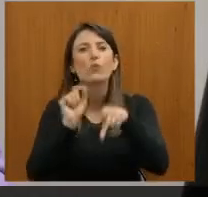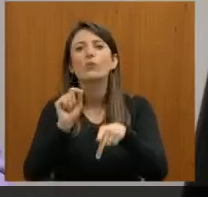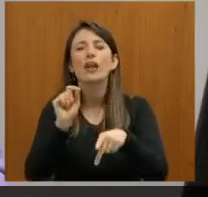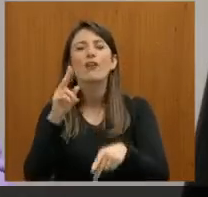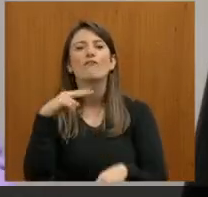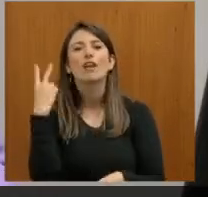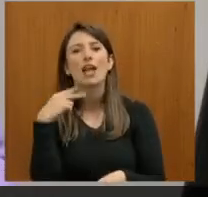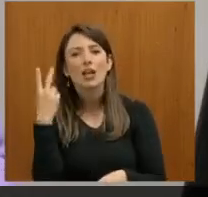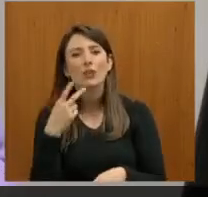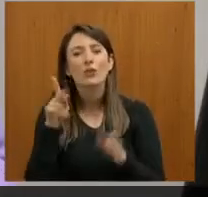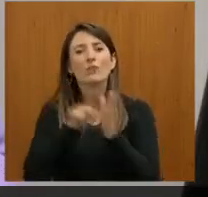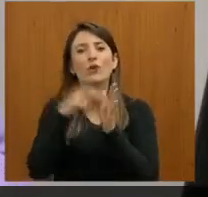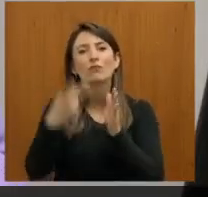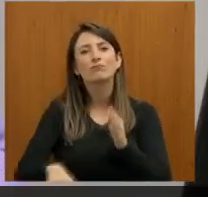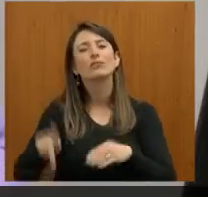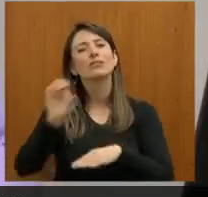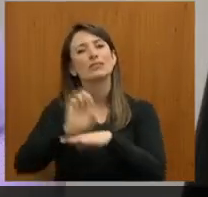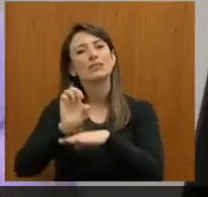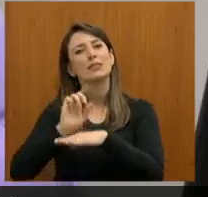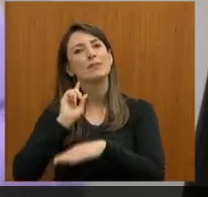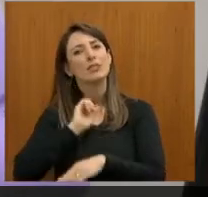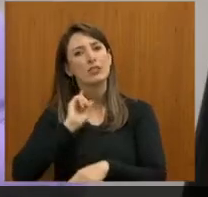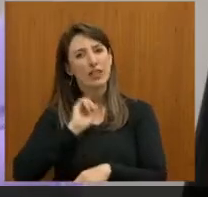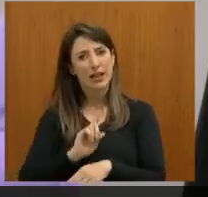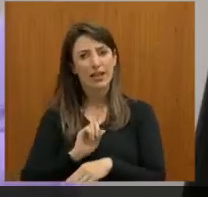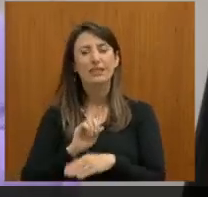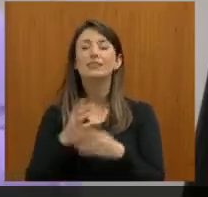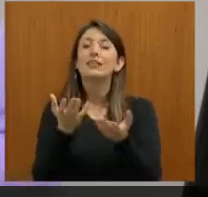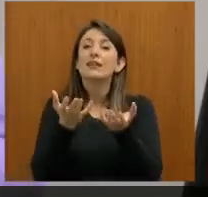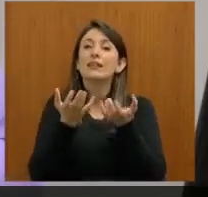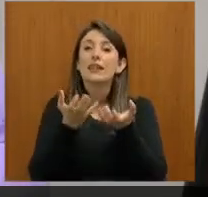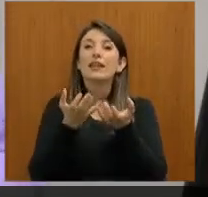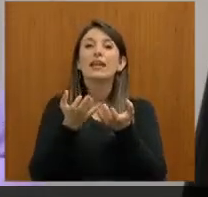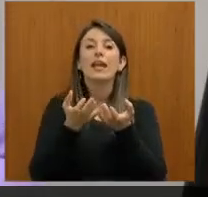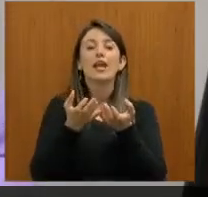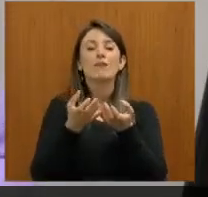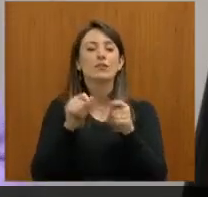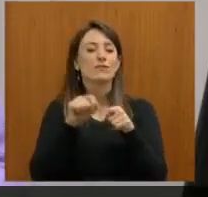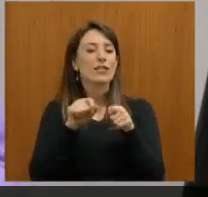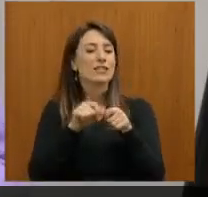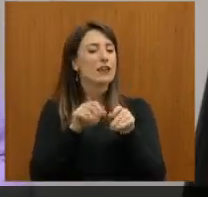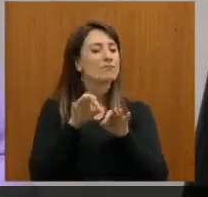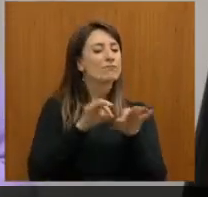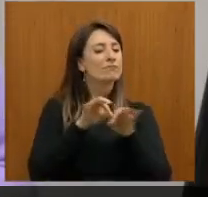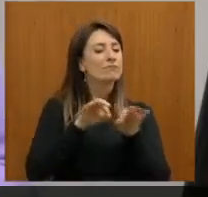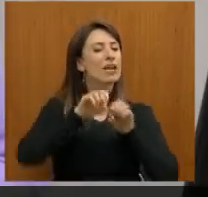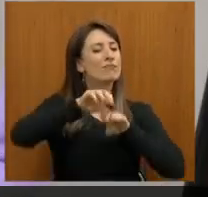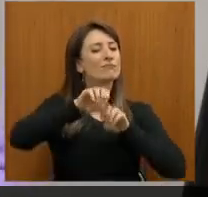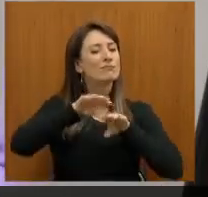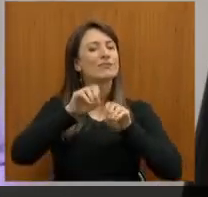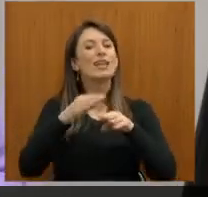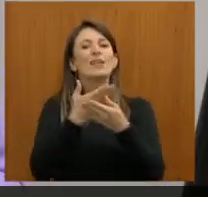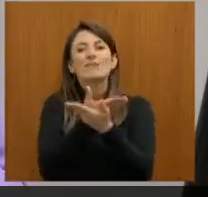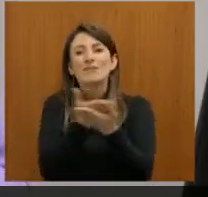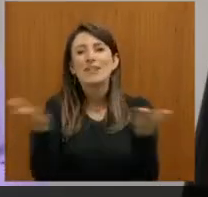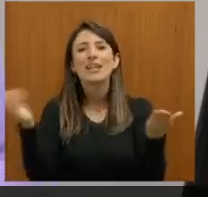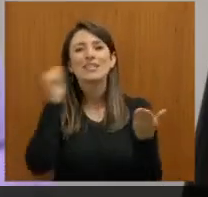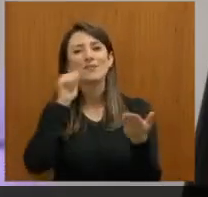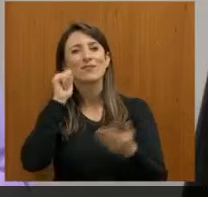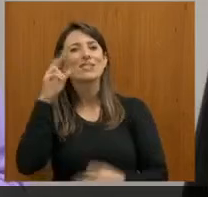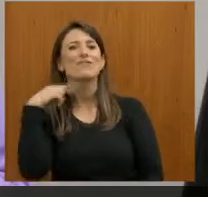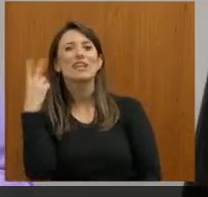vereadoras do Estado de Minas Gerais que nós queremos fazer uma força-tarefa com essas legisladoras dará